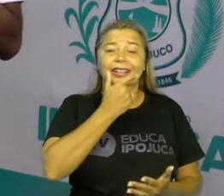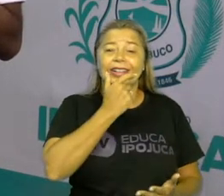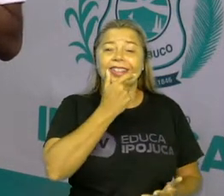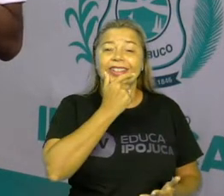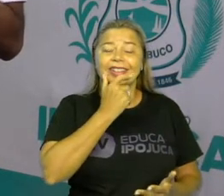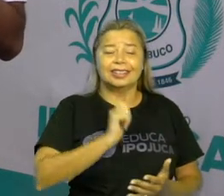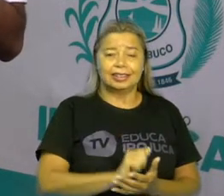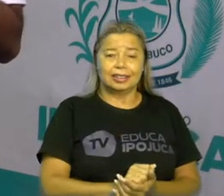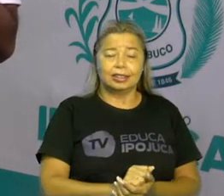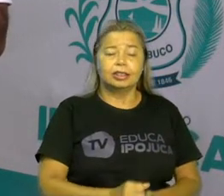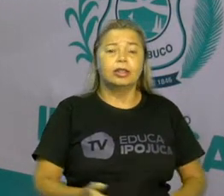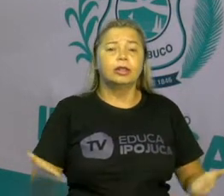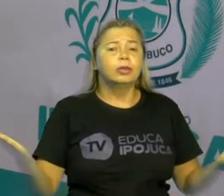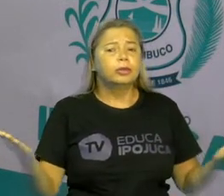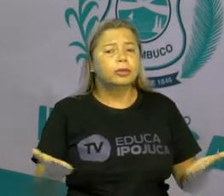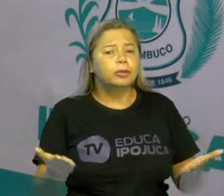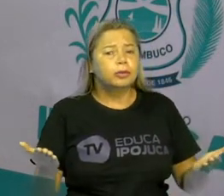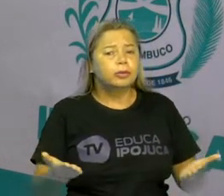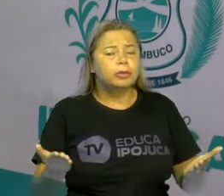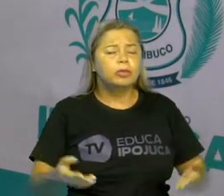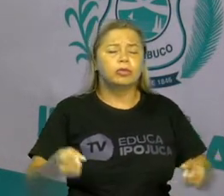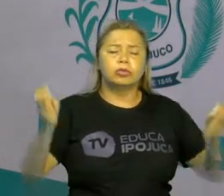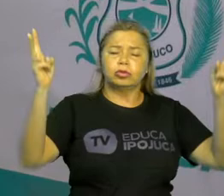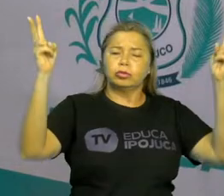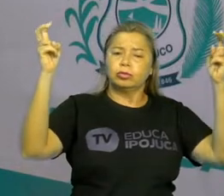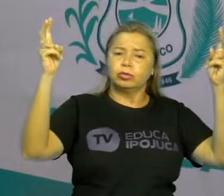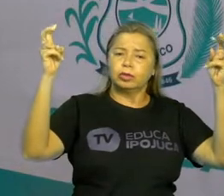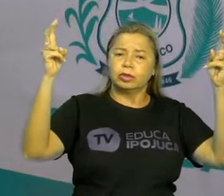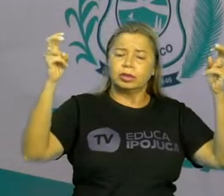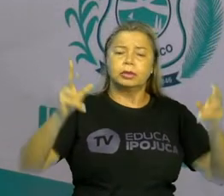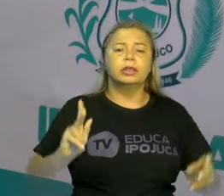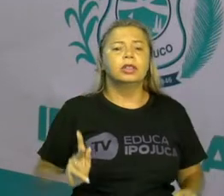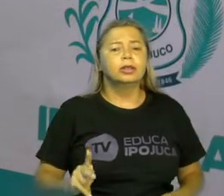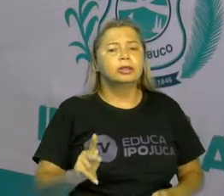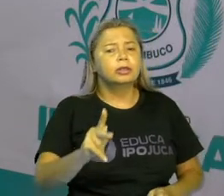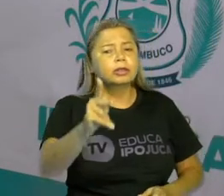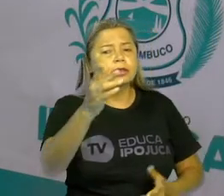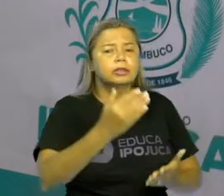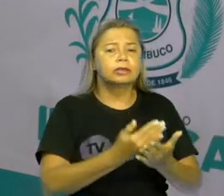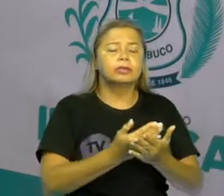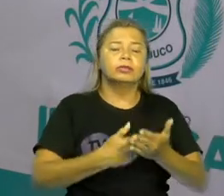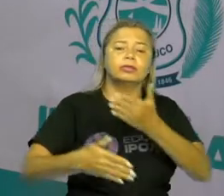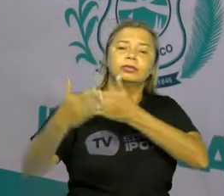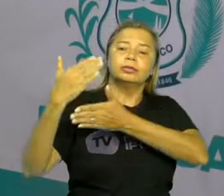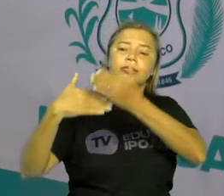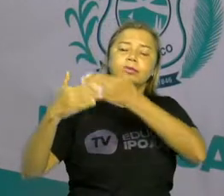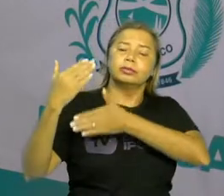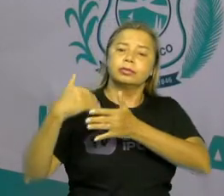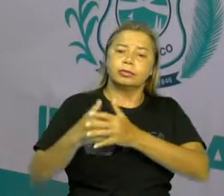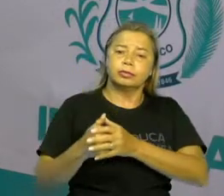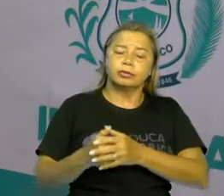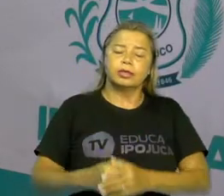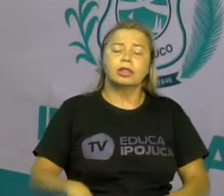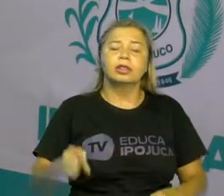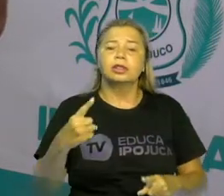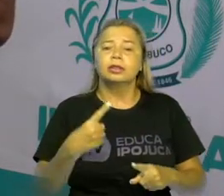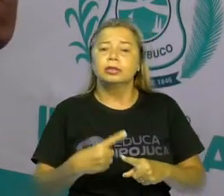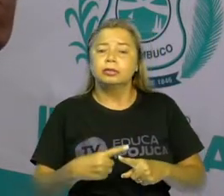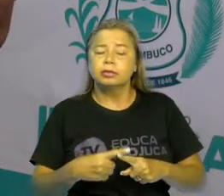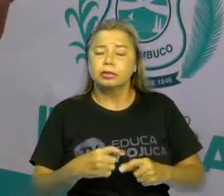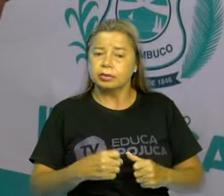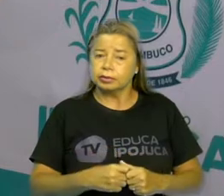nosso conteúdo é meio que uma continuação do conteúdo passado. Por quê? Porque na semana passada,